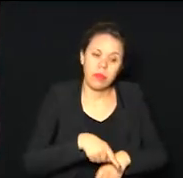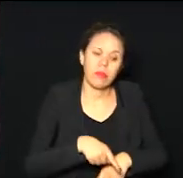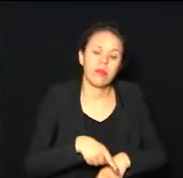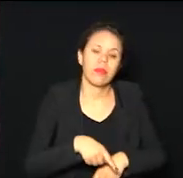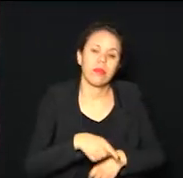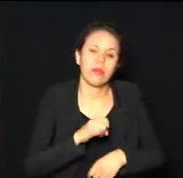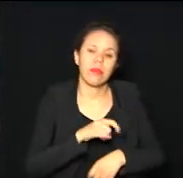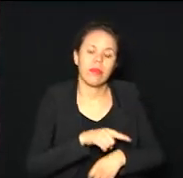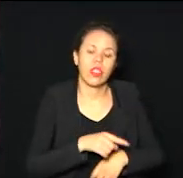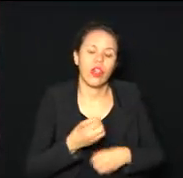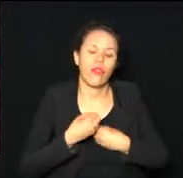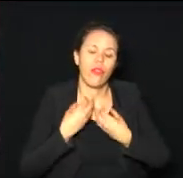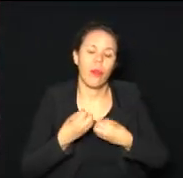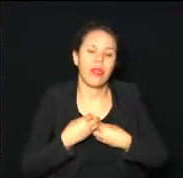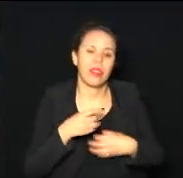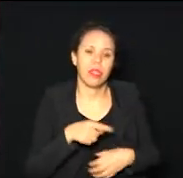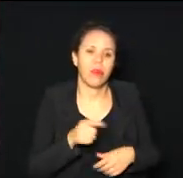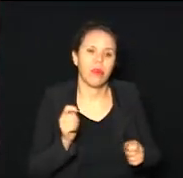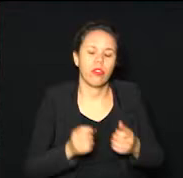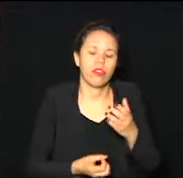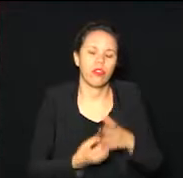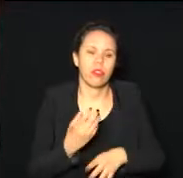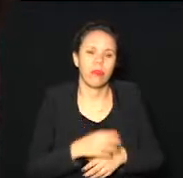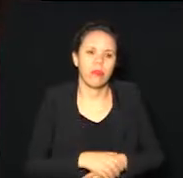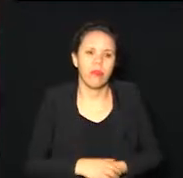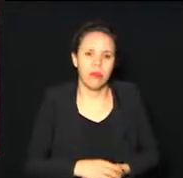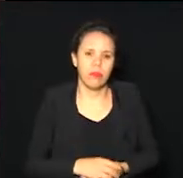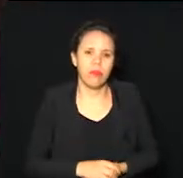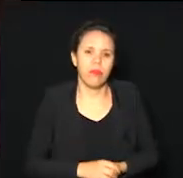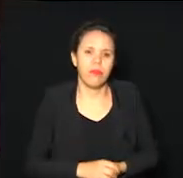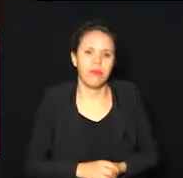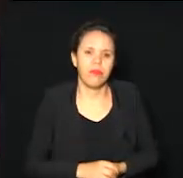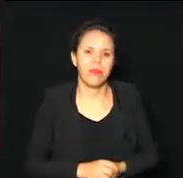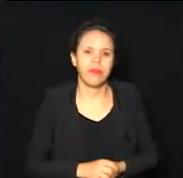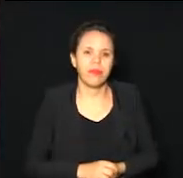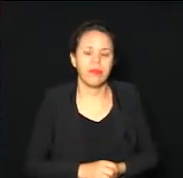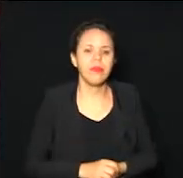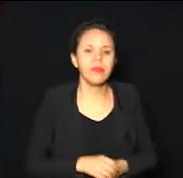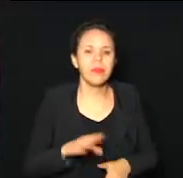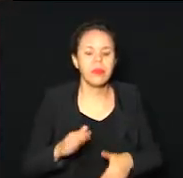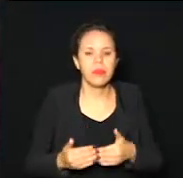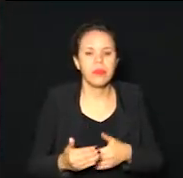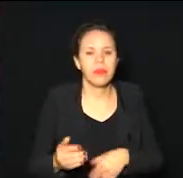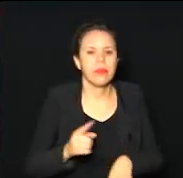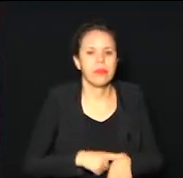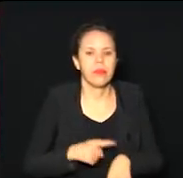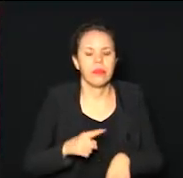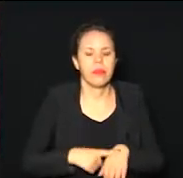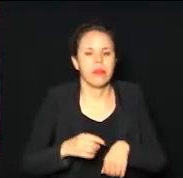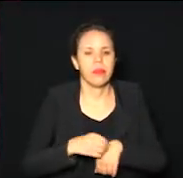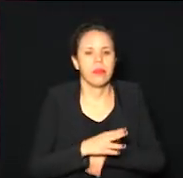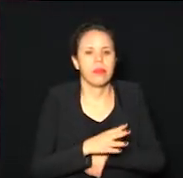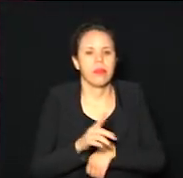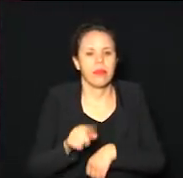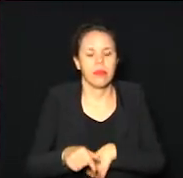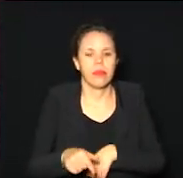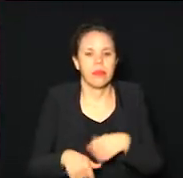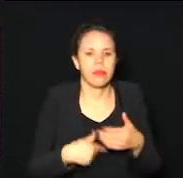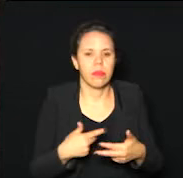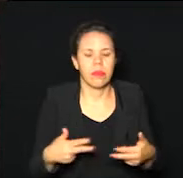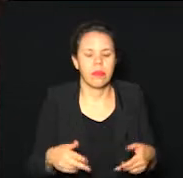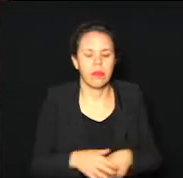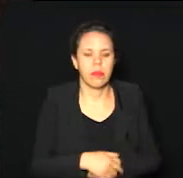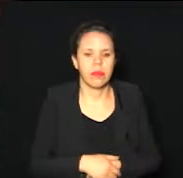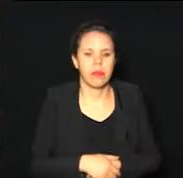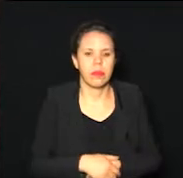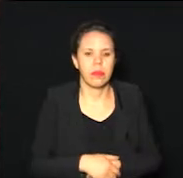aquela informação pode gerar desdobramentos a partir do momento que ela é transmitida e assim, coisas desse tipo.